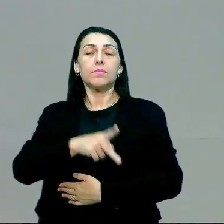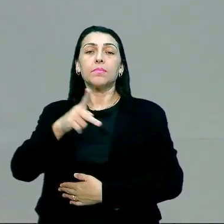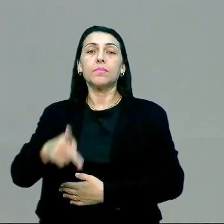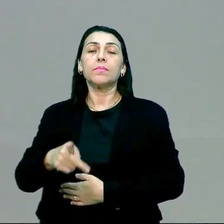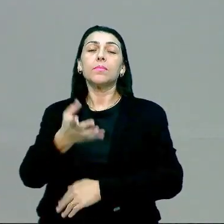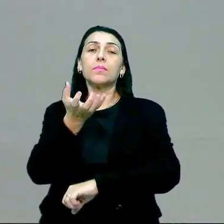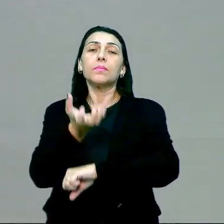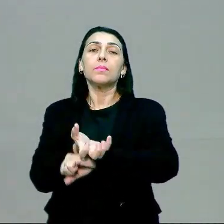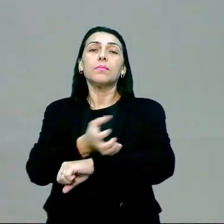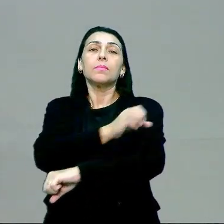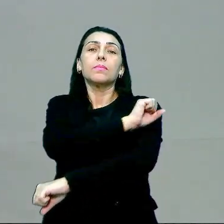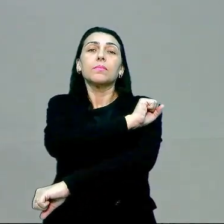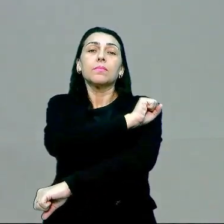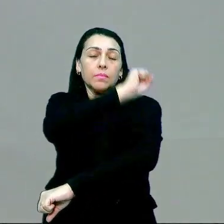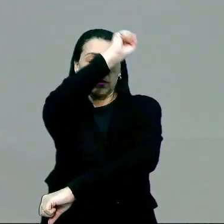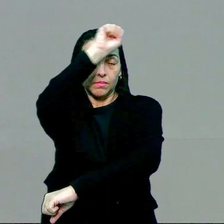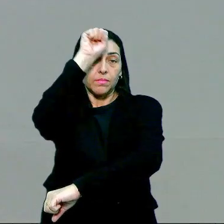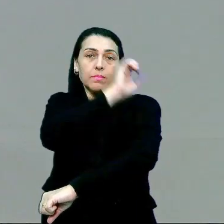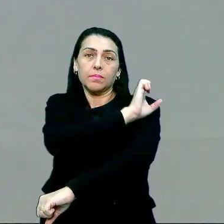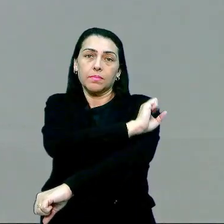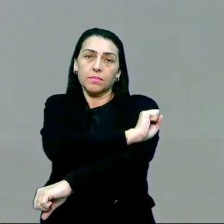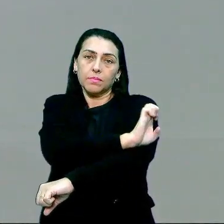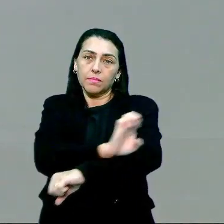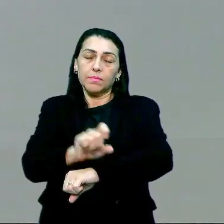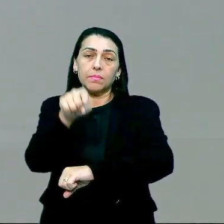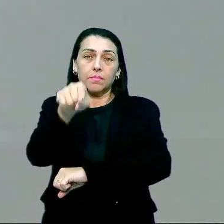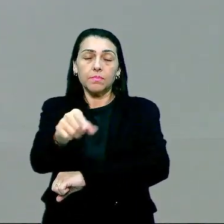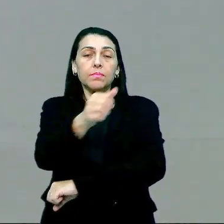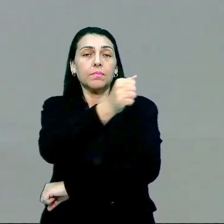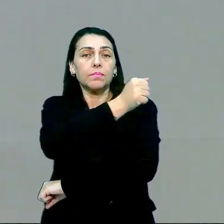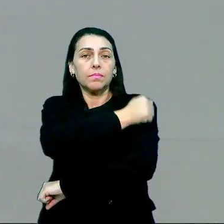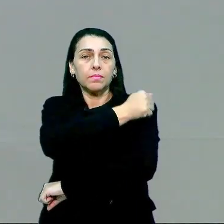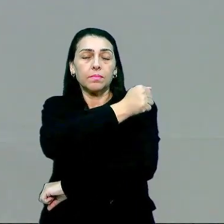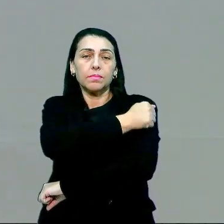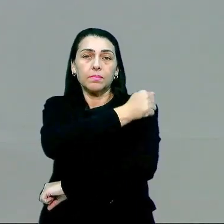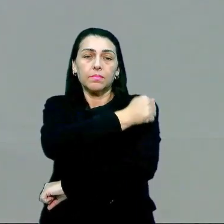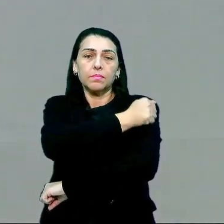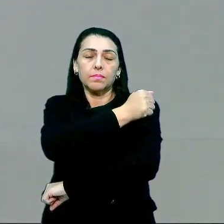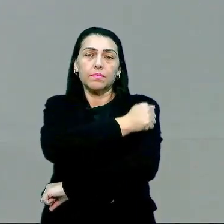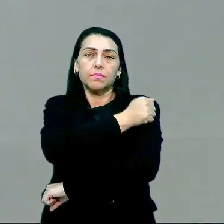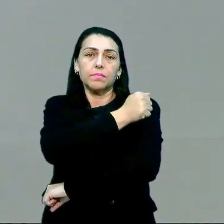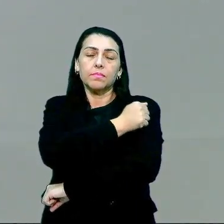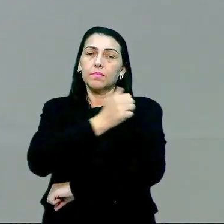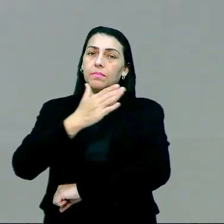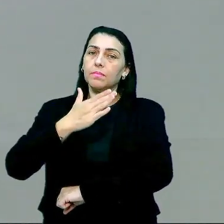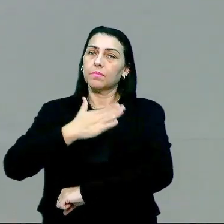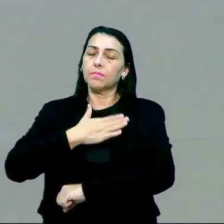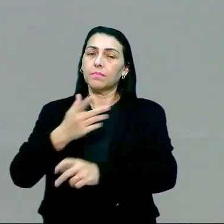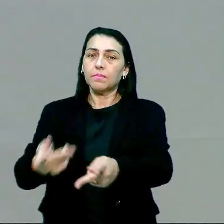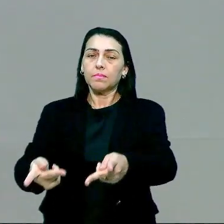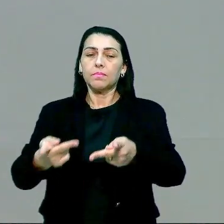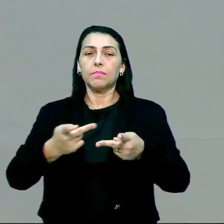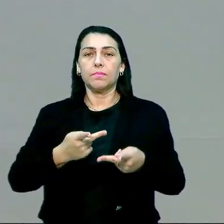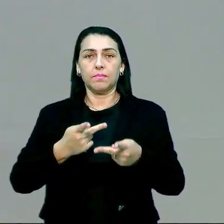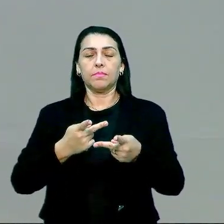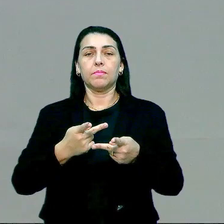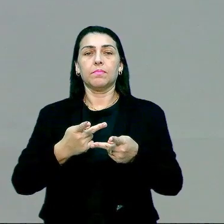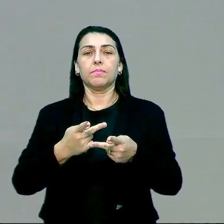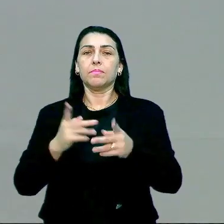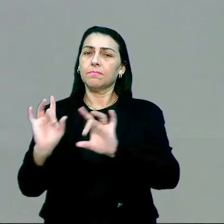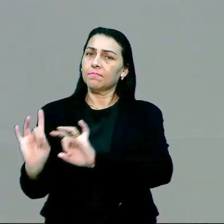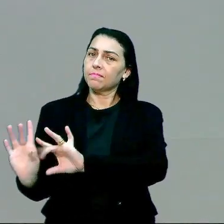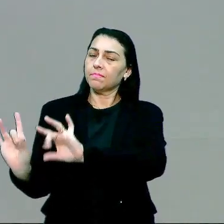da Rede Pública de Ensino, e você, caro aluno, cara aluna, é o meu convidado, a minha